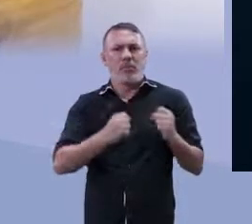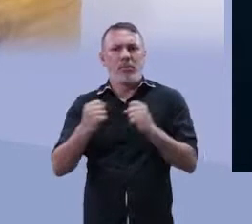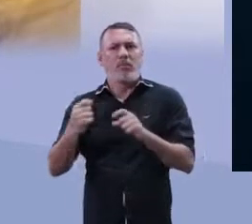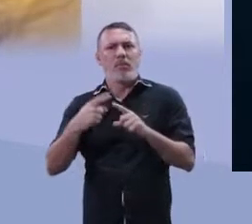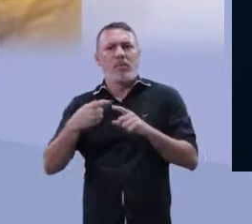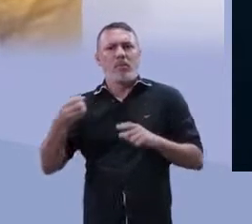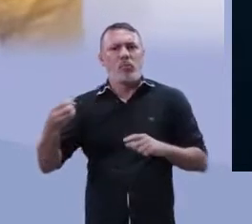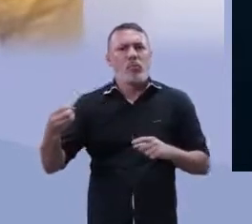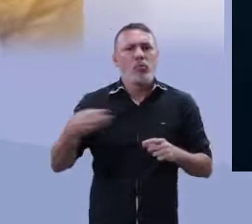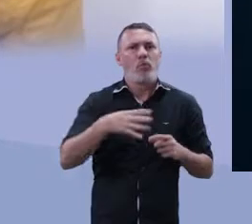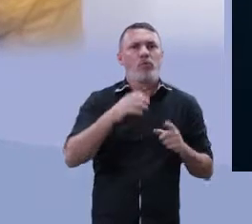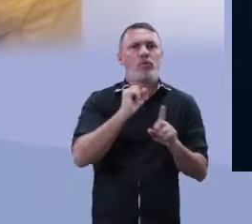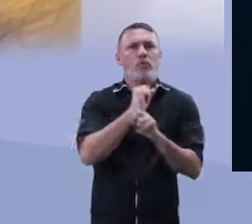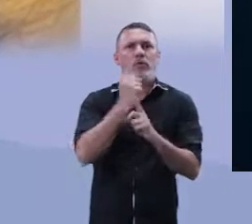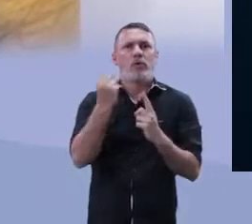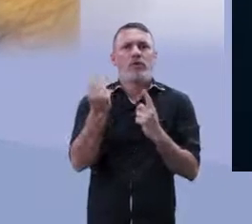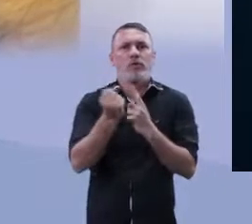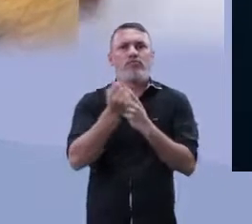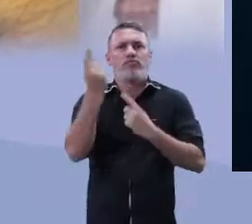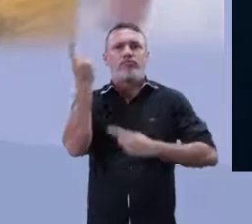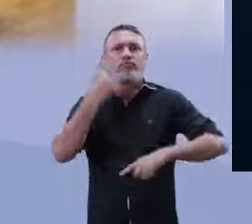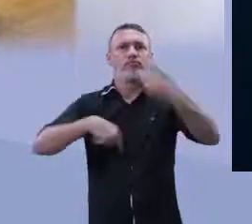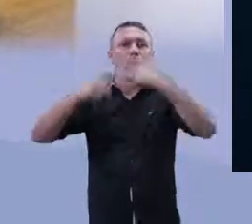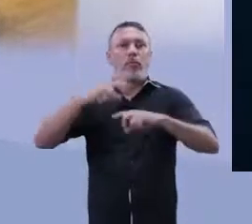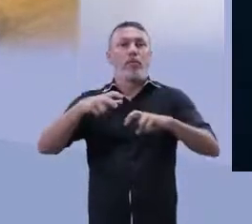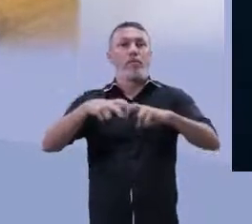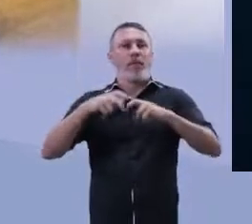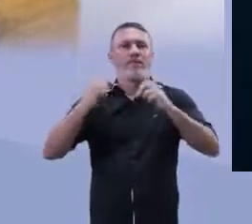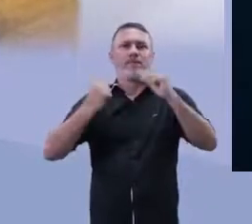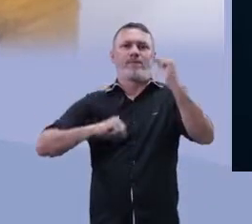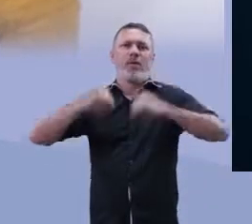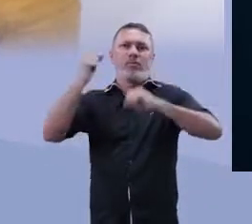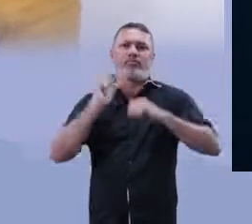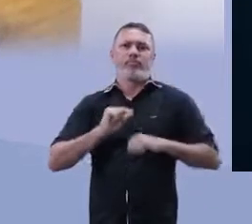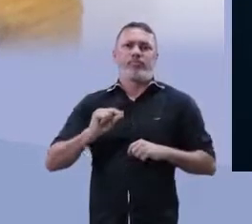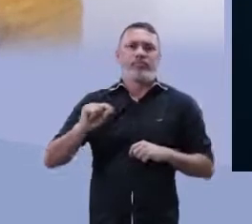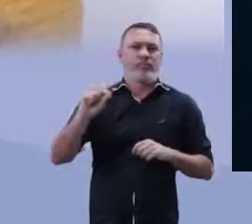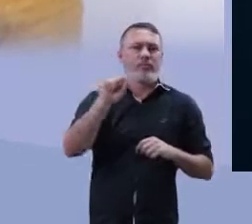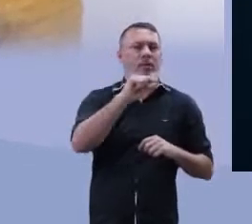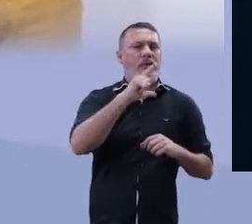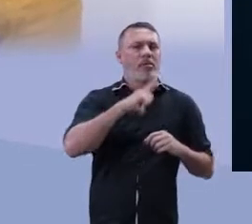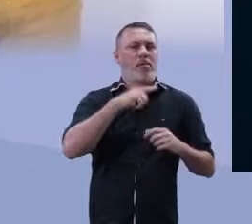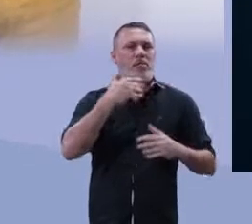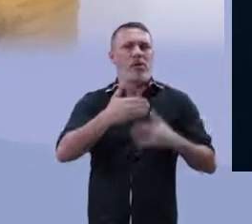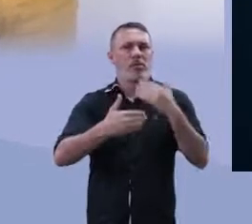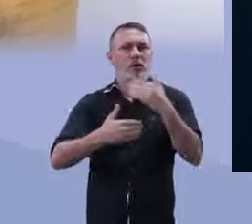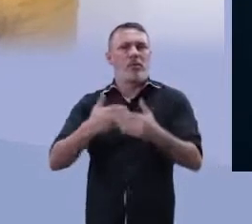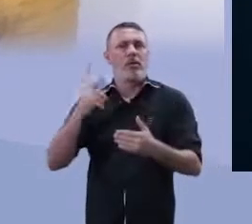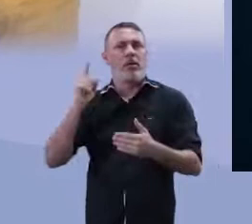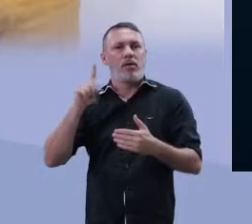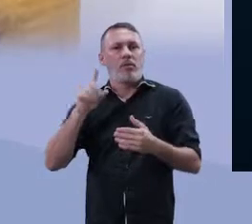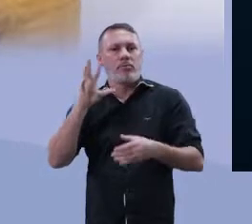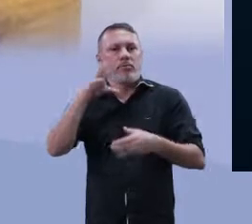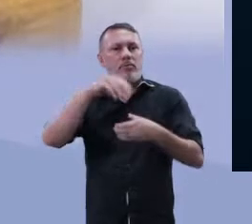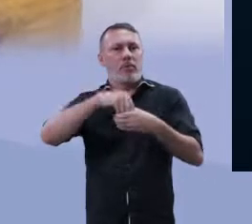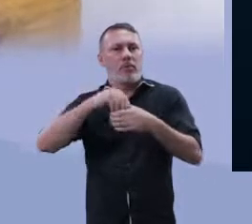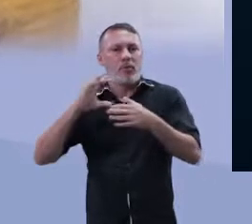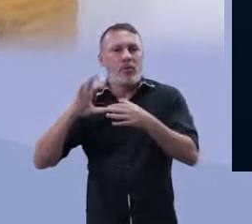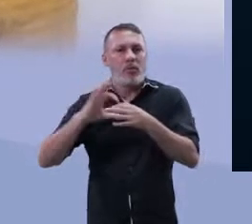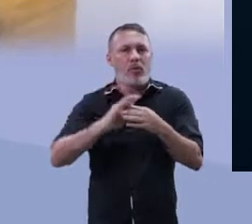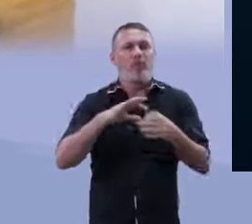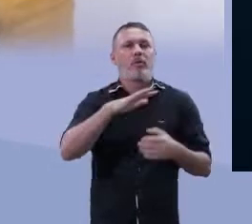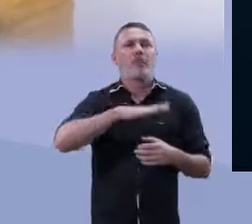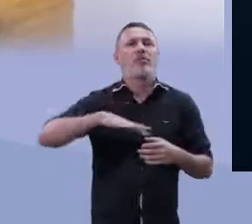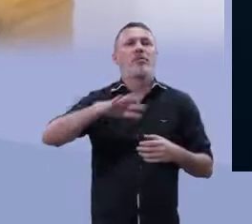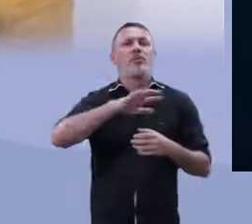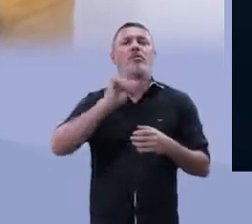da modernização de nossa sociedade. Nós temos que entender que houve um processo evolutivo, né, dentro de um contexto da chamada